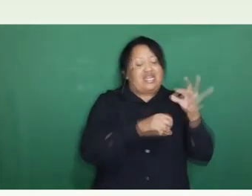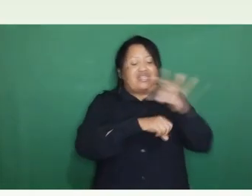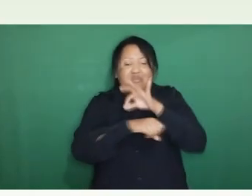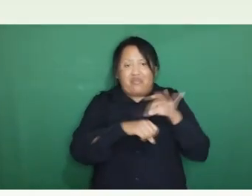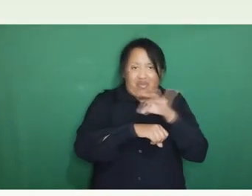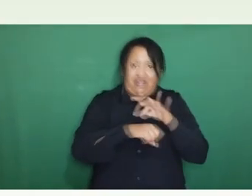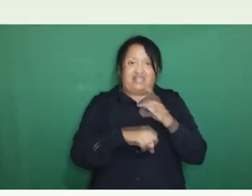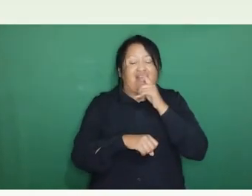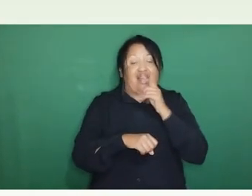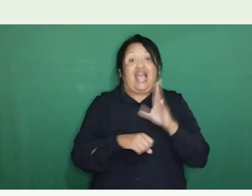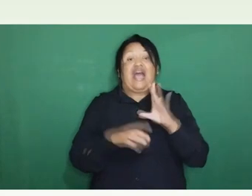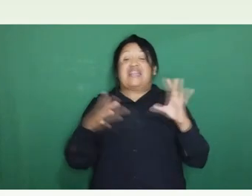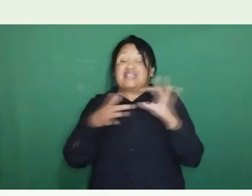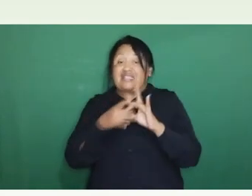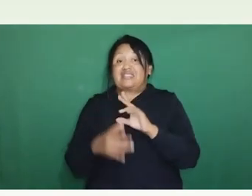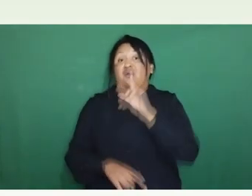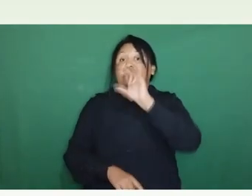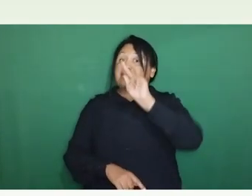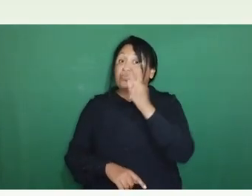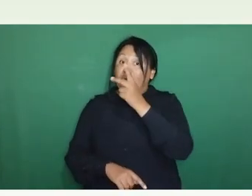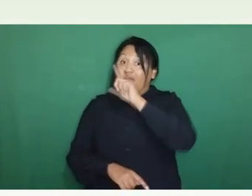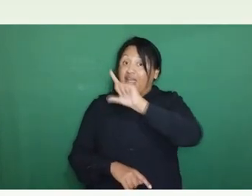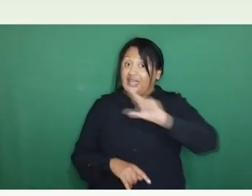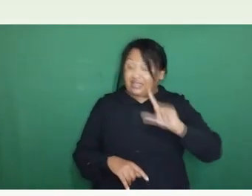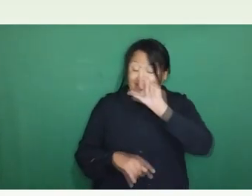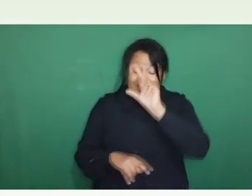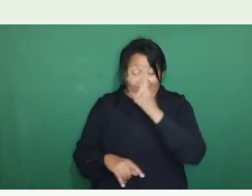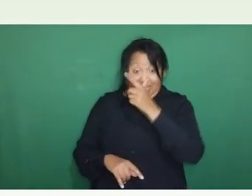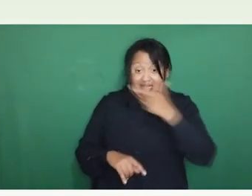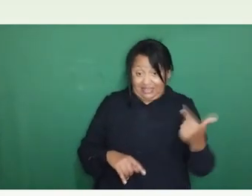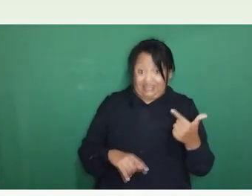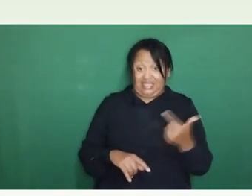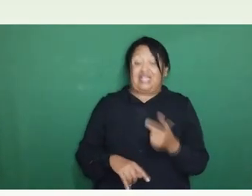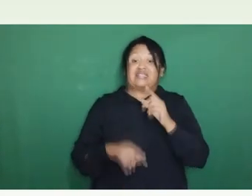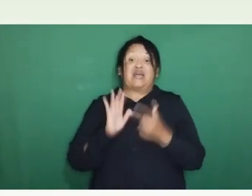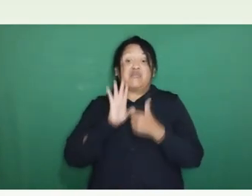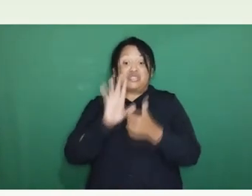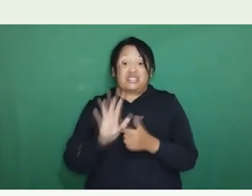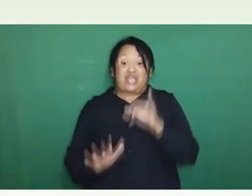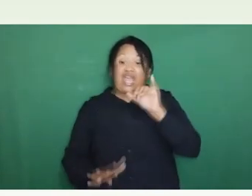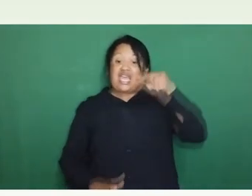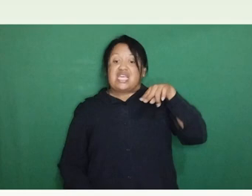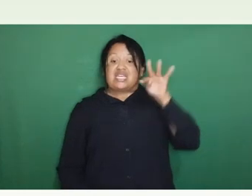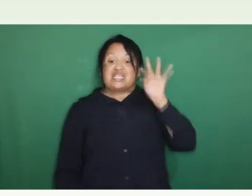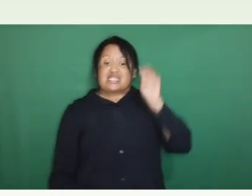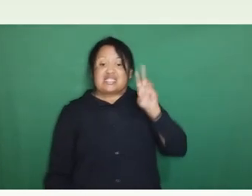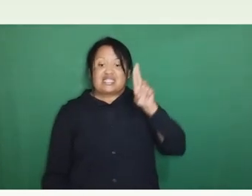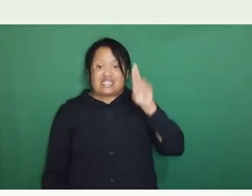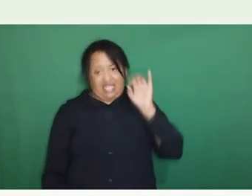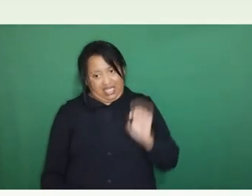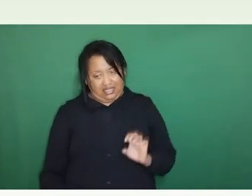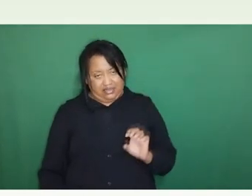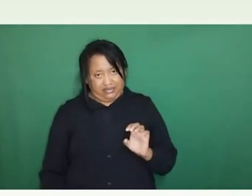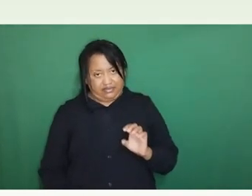a ligação de hidrogênio como tá mostrando aqui é uma ligação intermolecular ela aqui ó ligação de